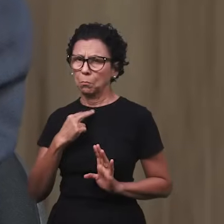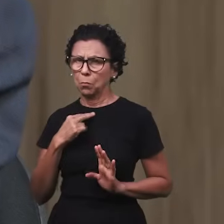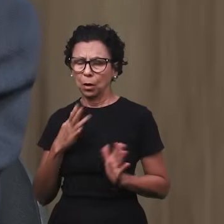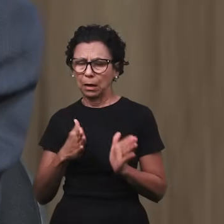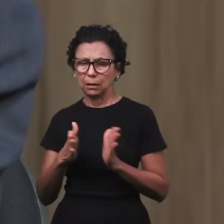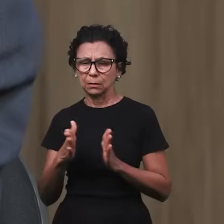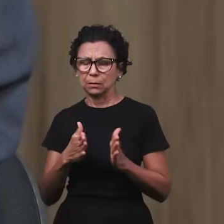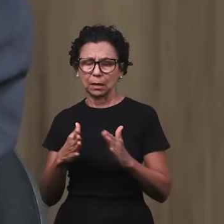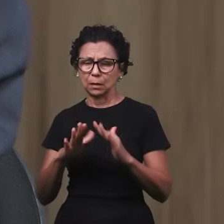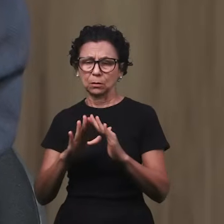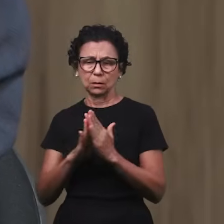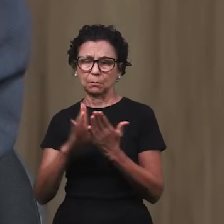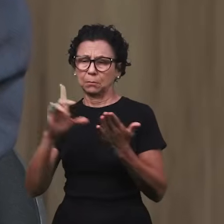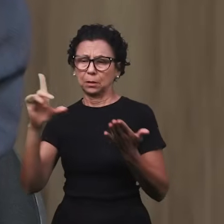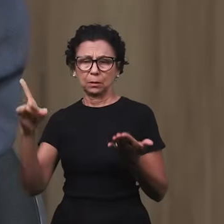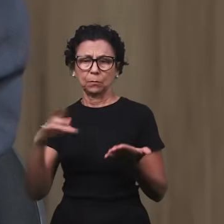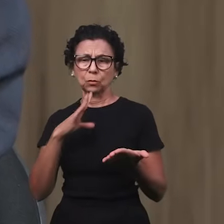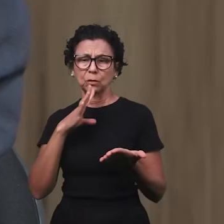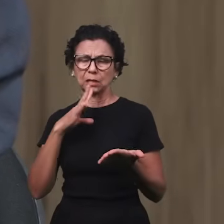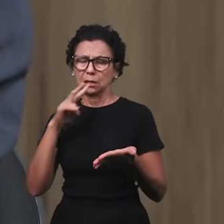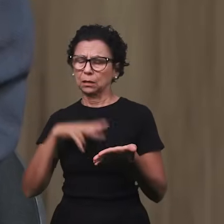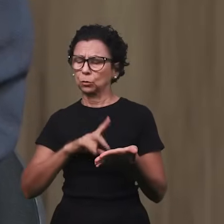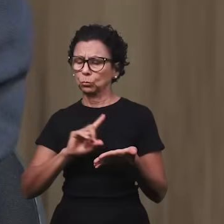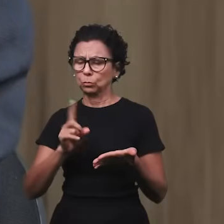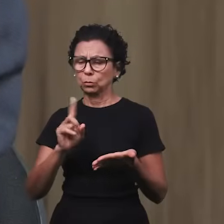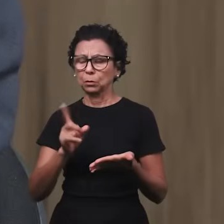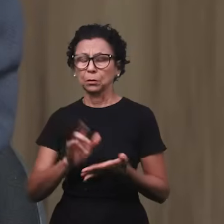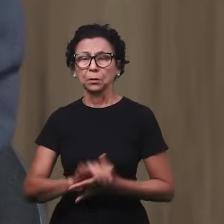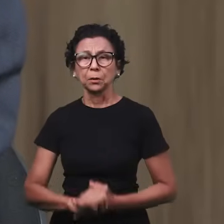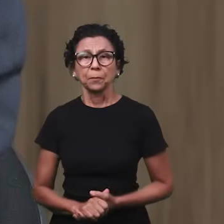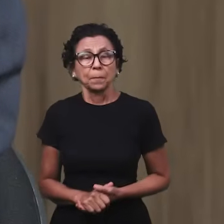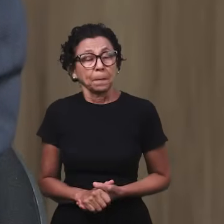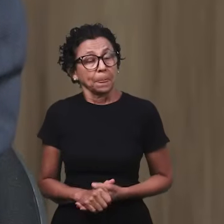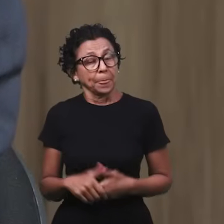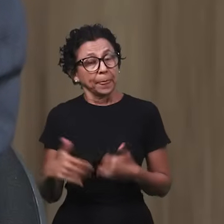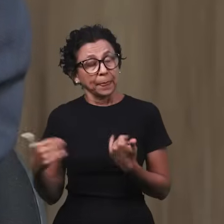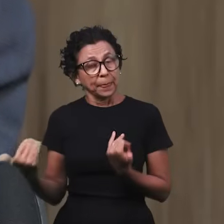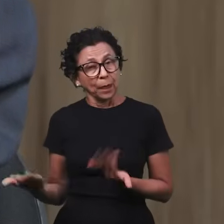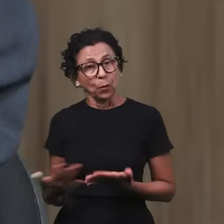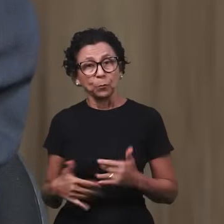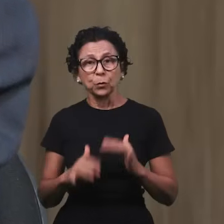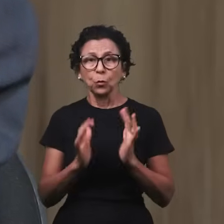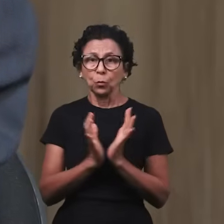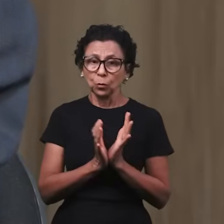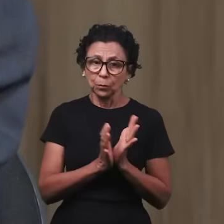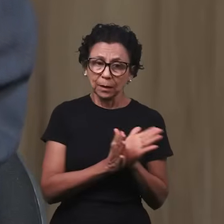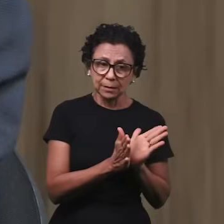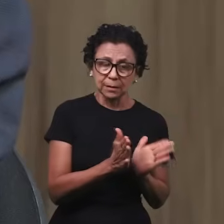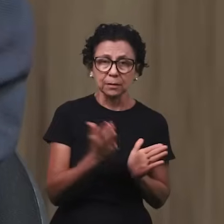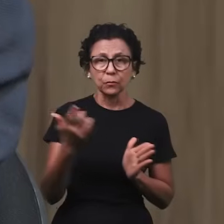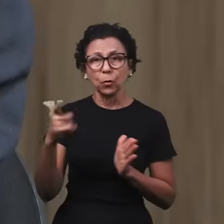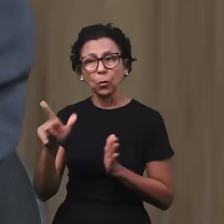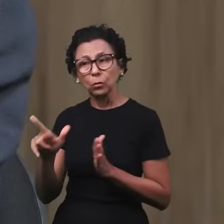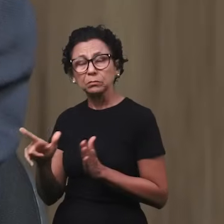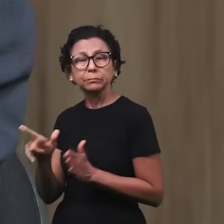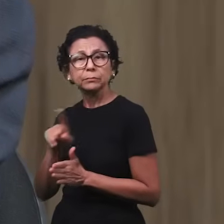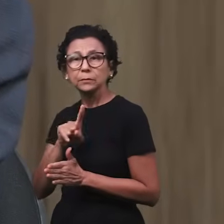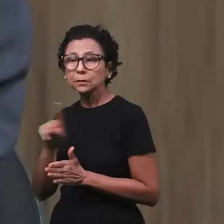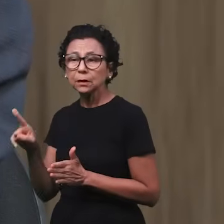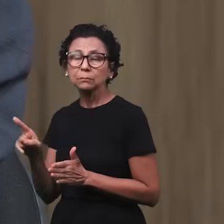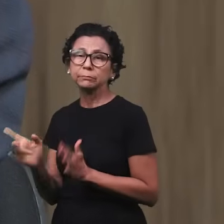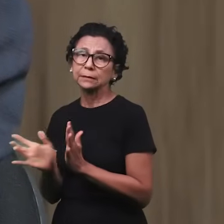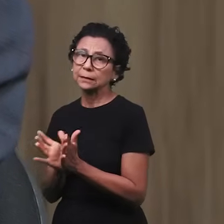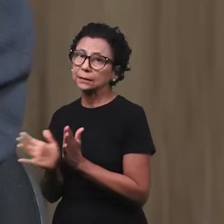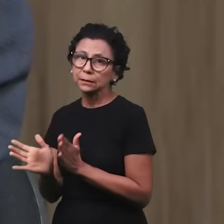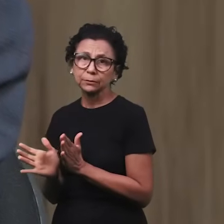de relativizar as Escrituras. Então, para uns ela era acessível, para outros não. Por que não? Porque a